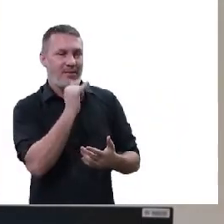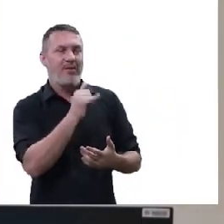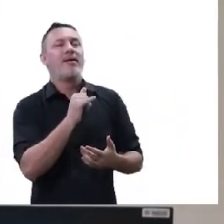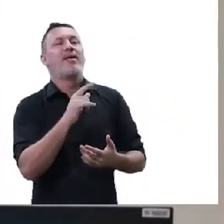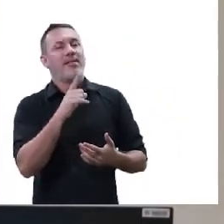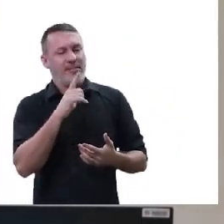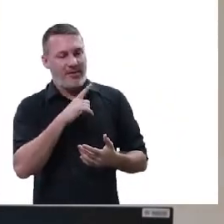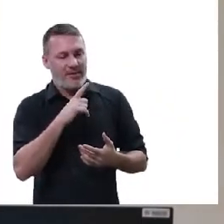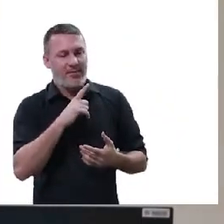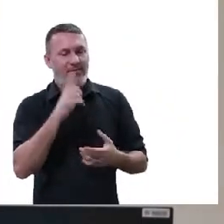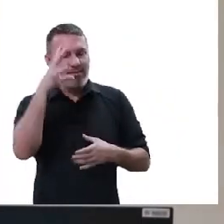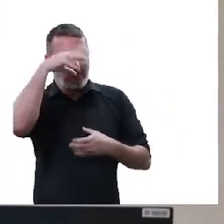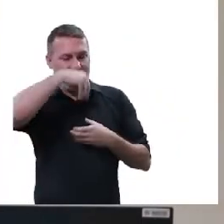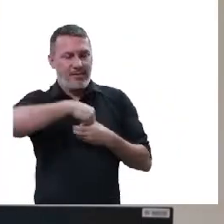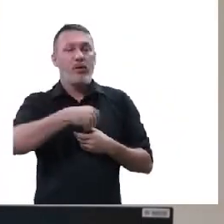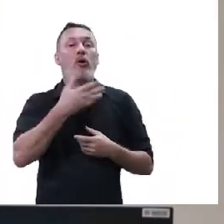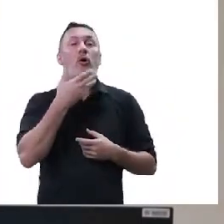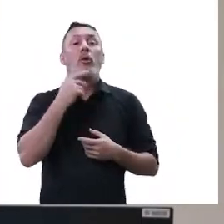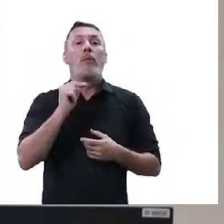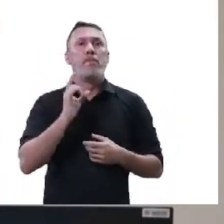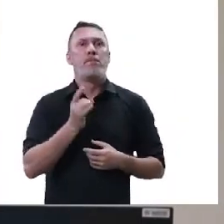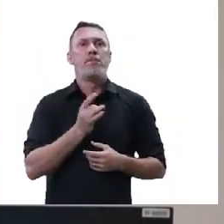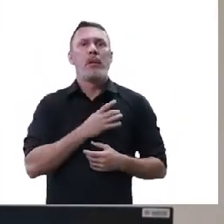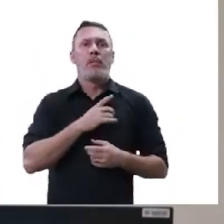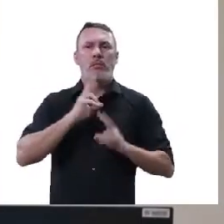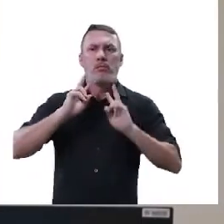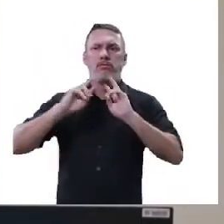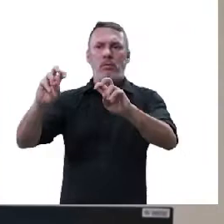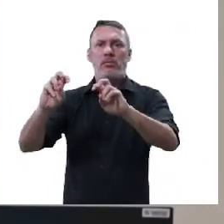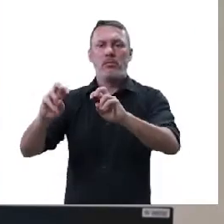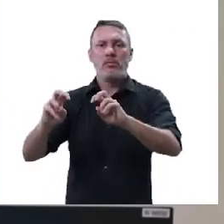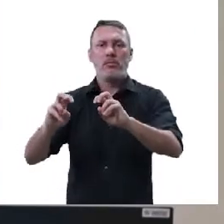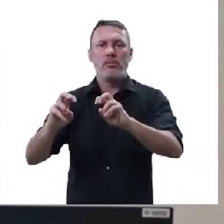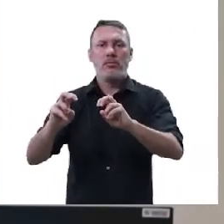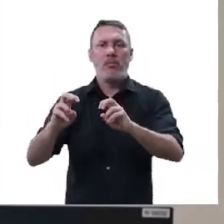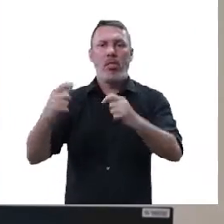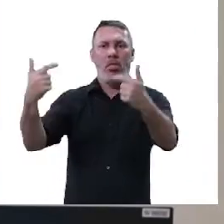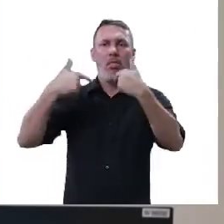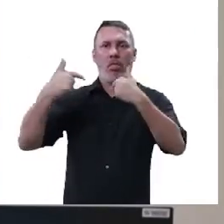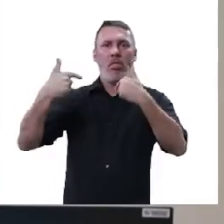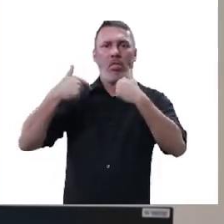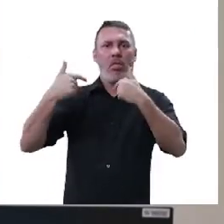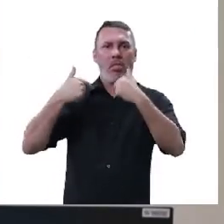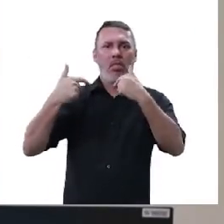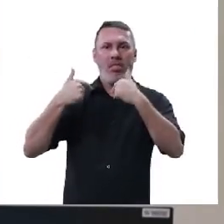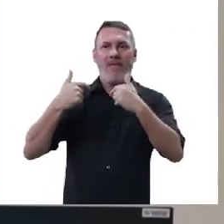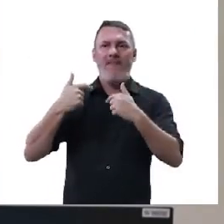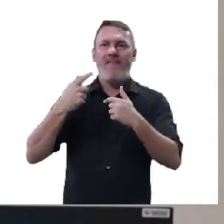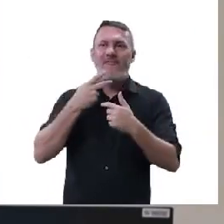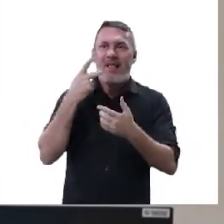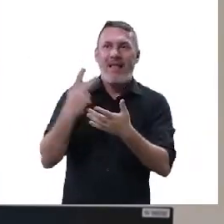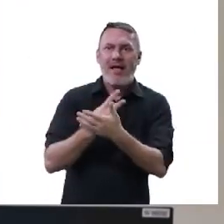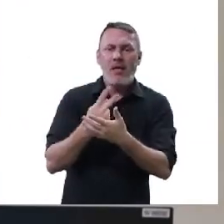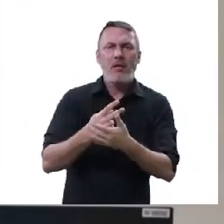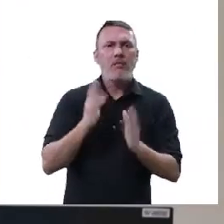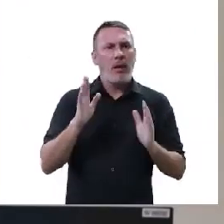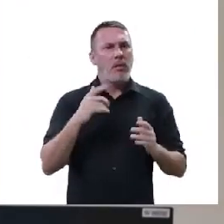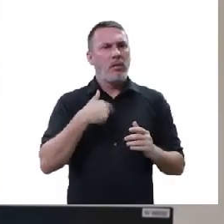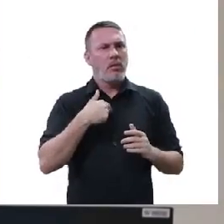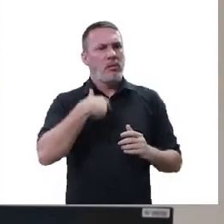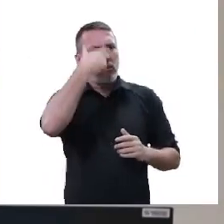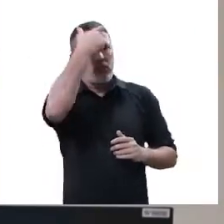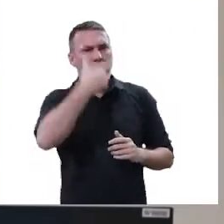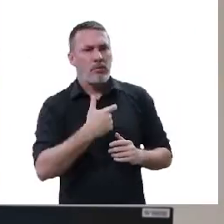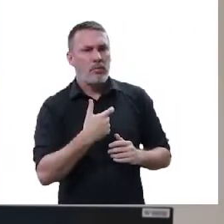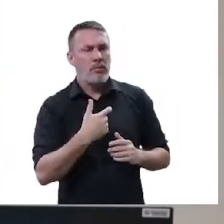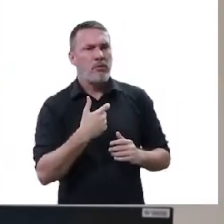seu interior ele tinha medo de ser julgado pela pessoa. E o medo de ser julgado fazia com que Fabiano, protagonista do